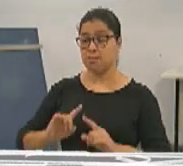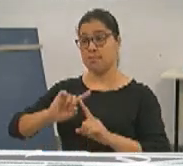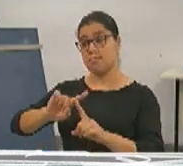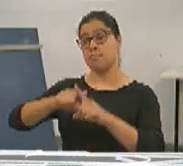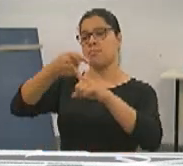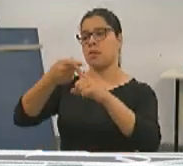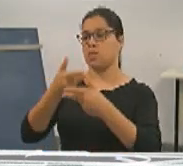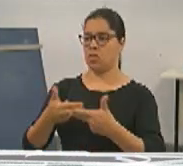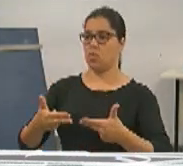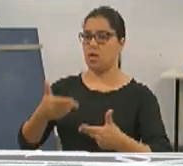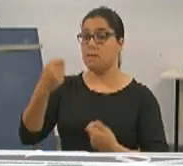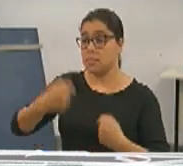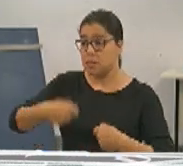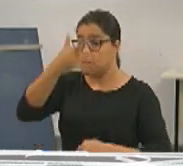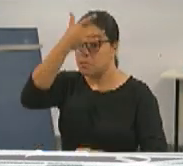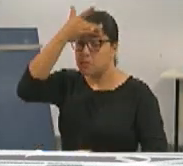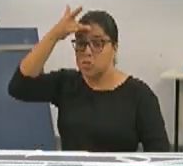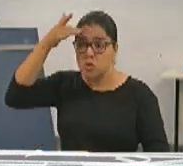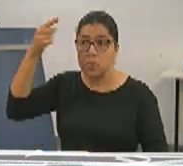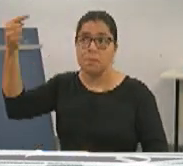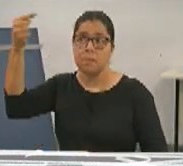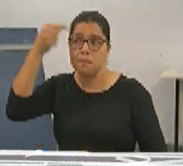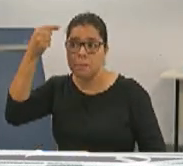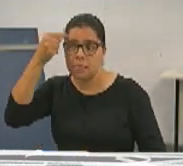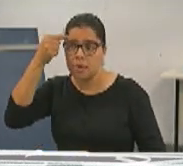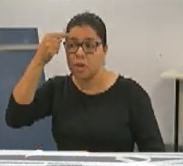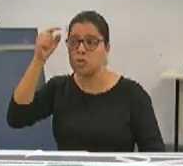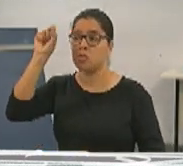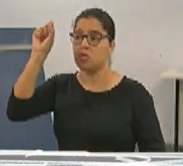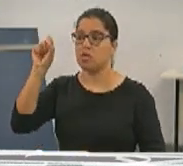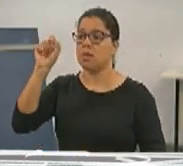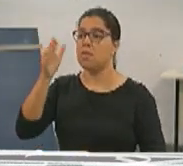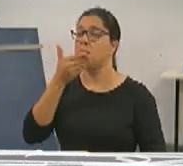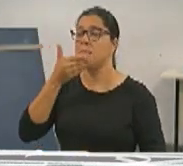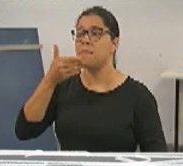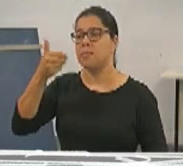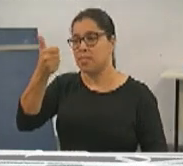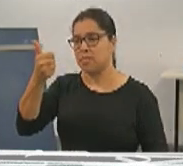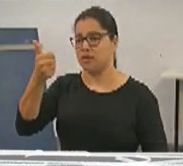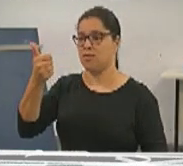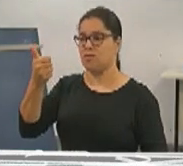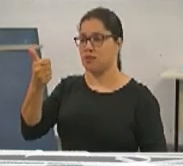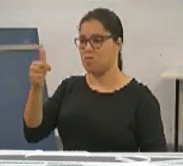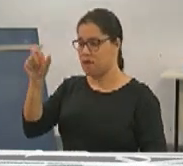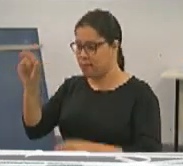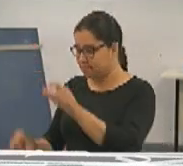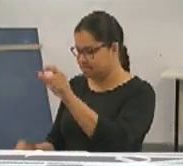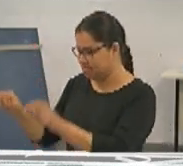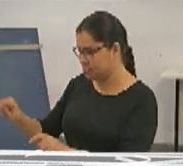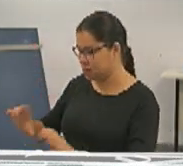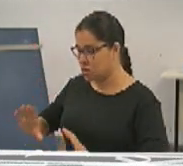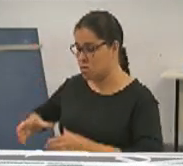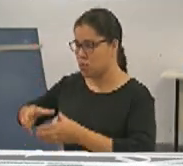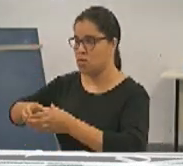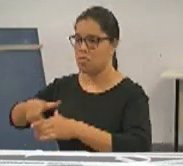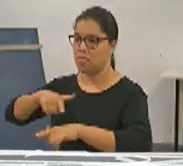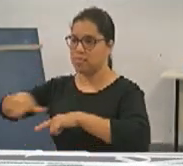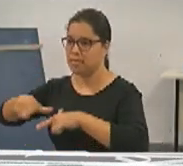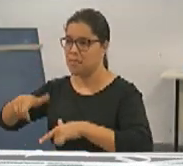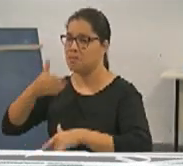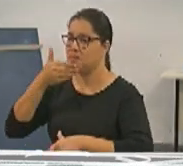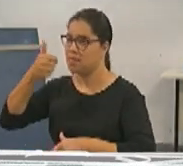de pessoas que pensem o bem-estar das pessoas que aqui trabalham, que pensem